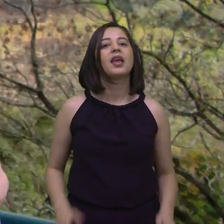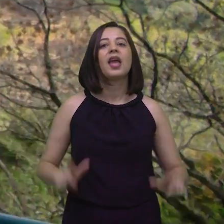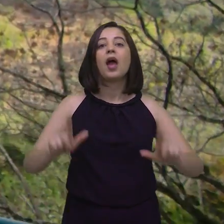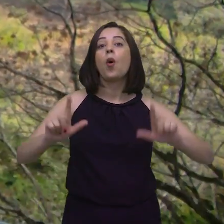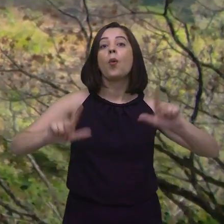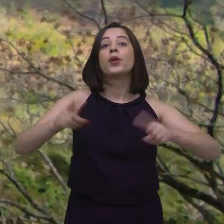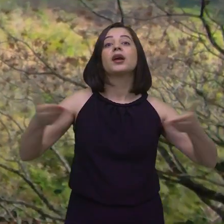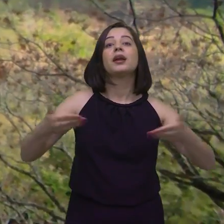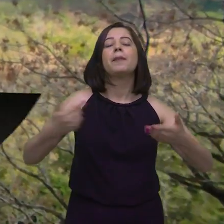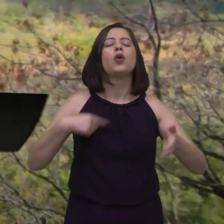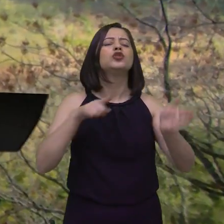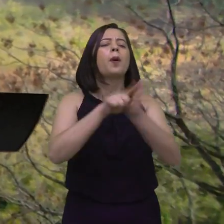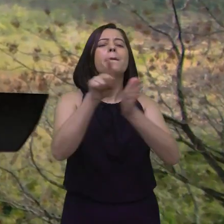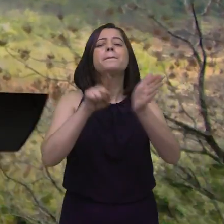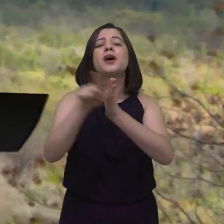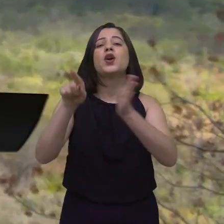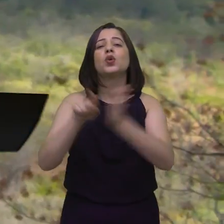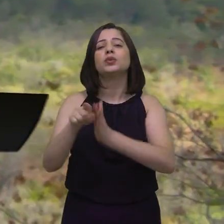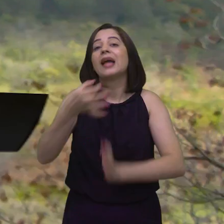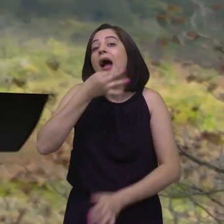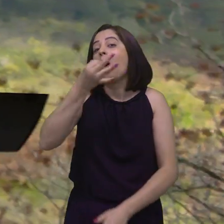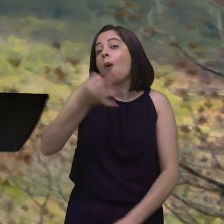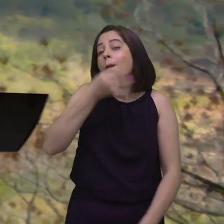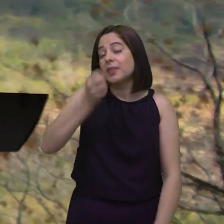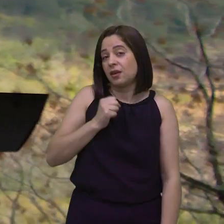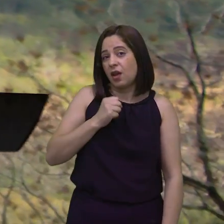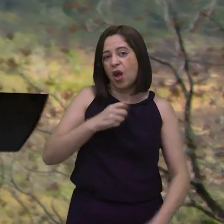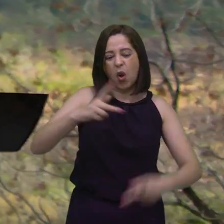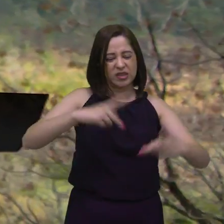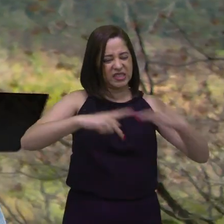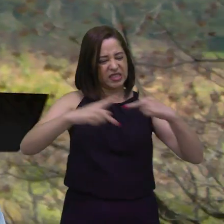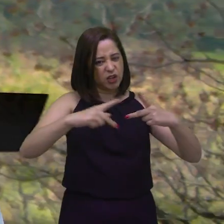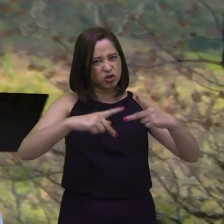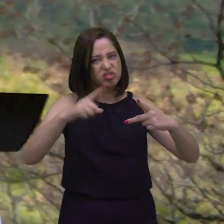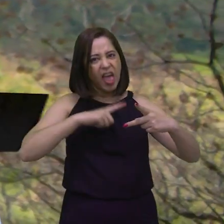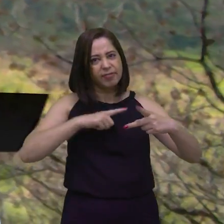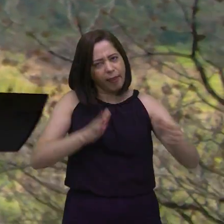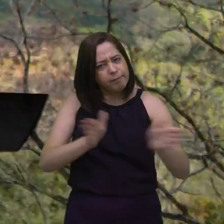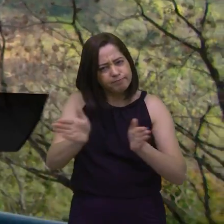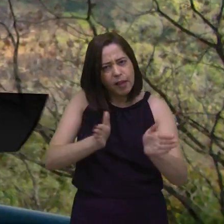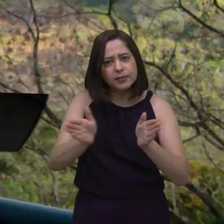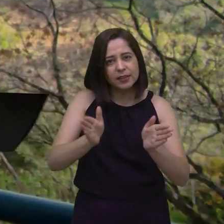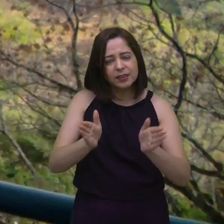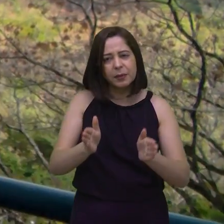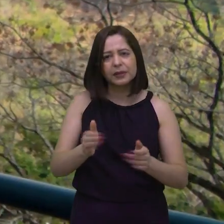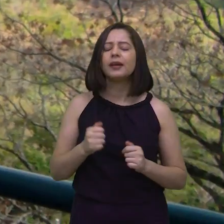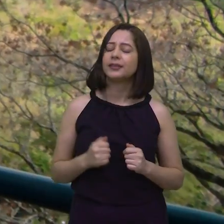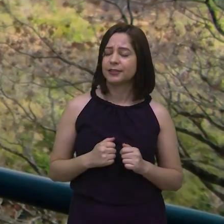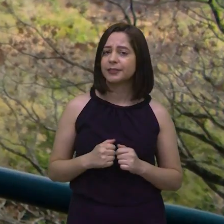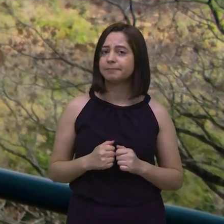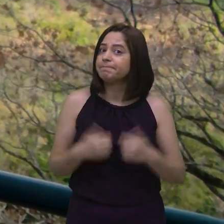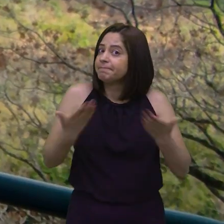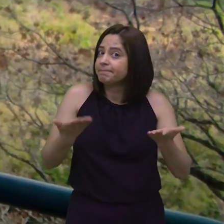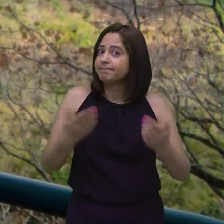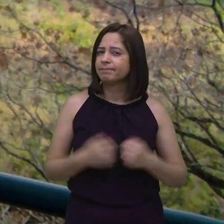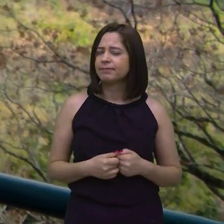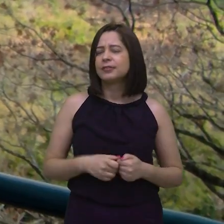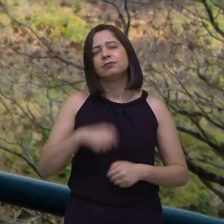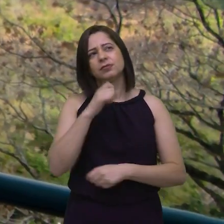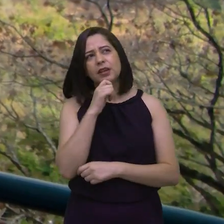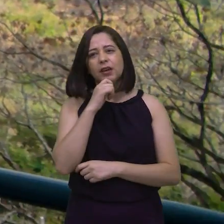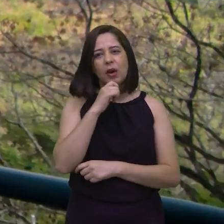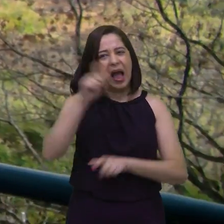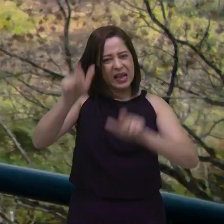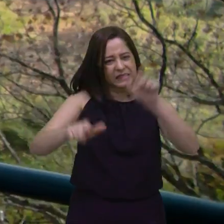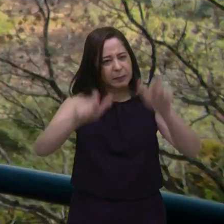No Tá na Rua de hoje, a gente veio perguntar para as pessoas se elas acham que São José dos Campos é uma cidade acessível. O que será que elas pensam, hein?